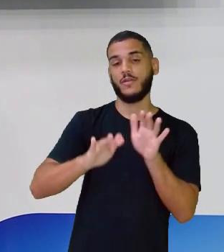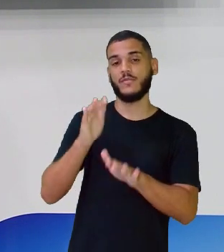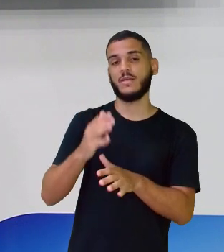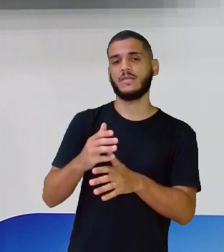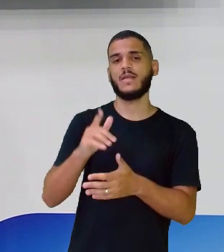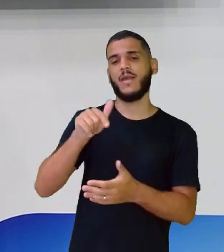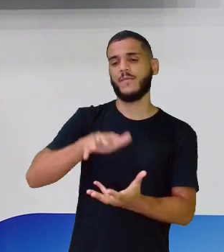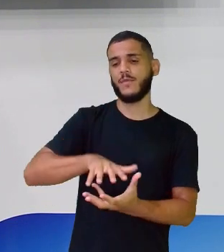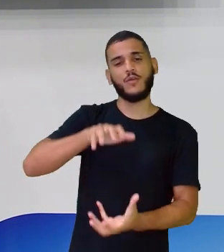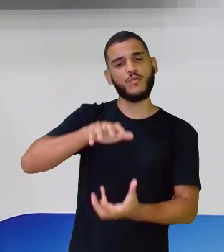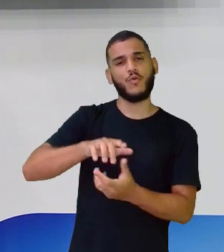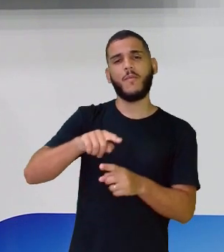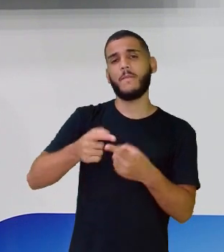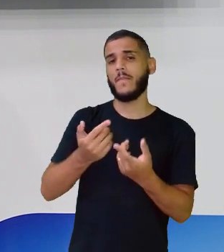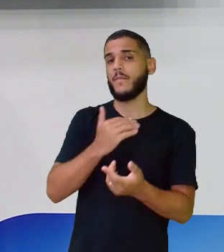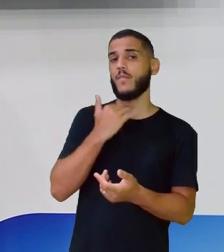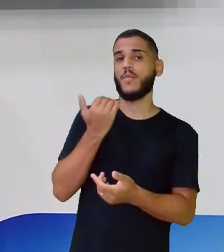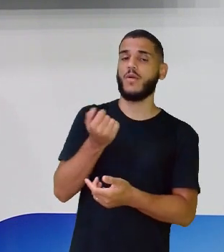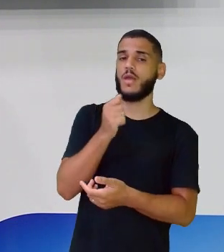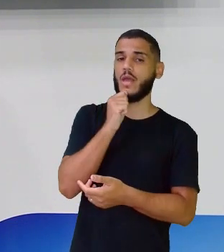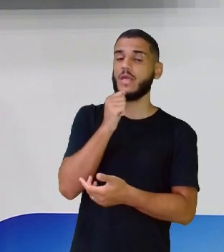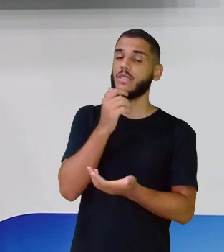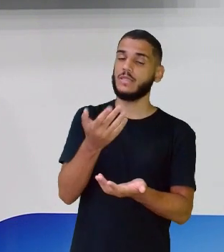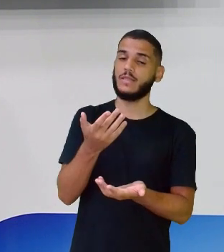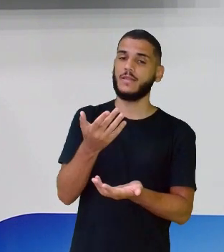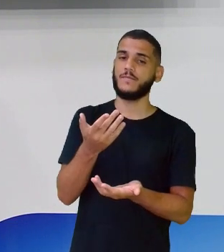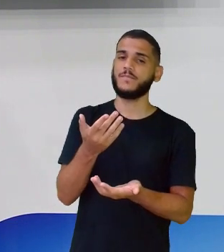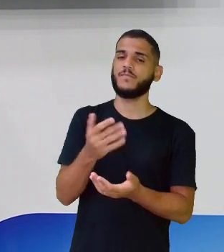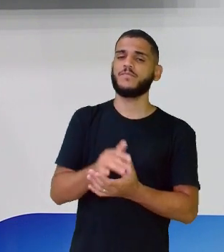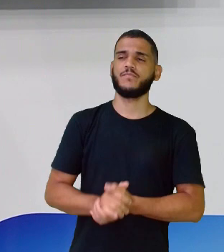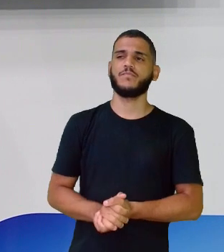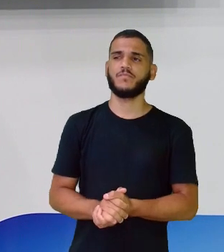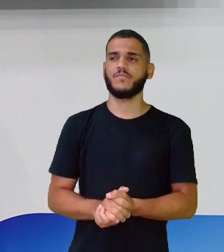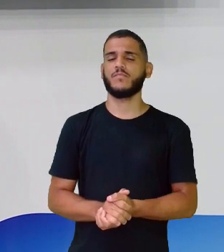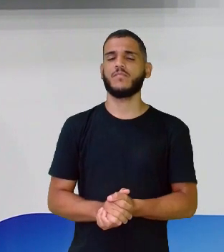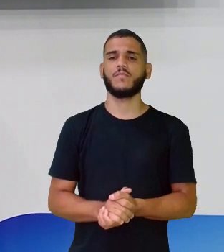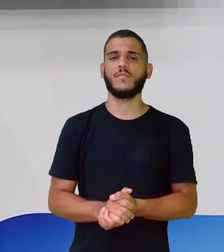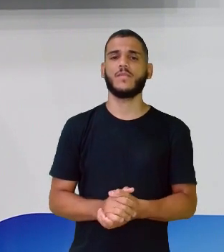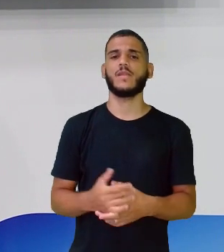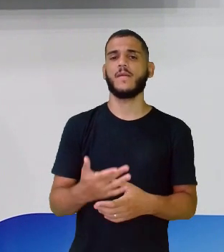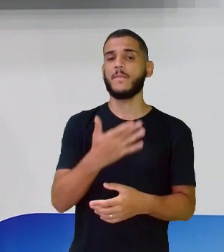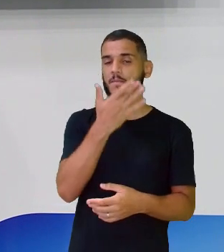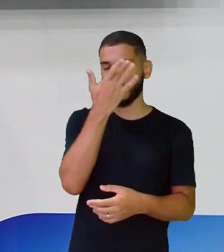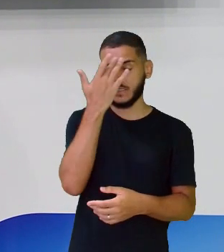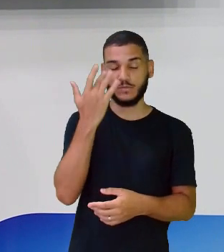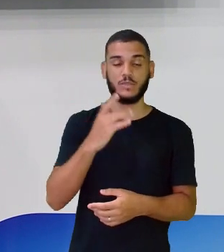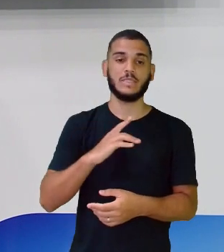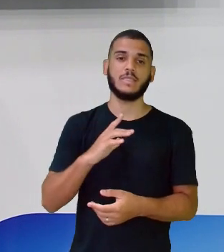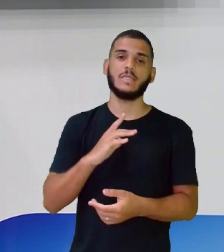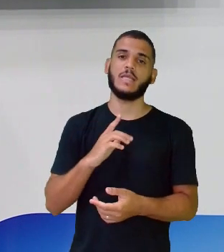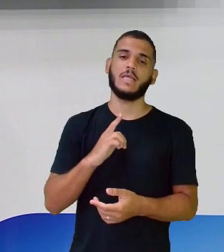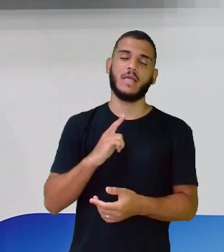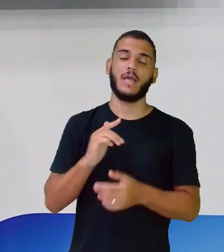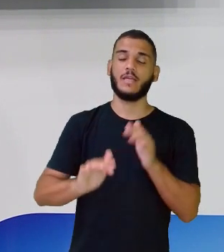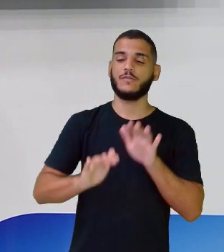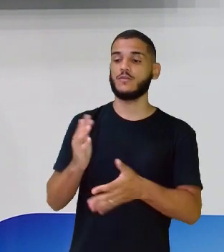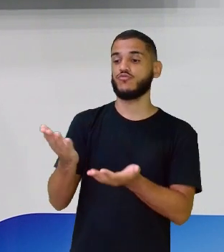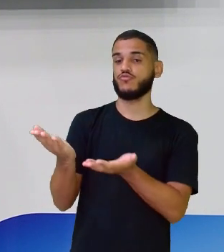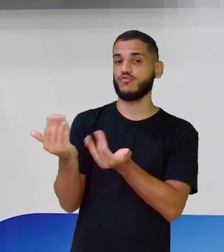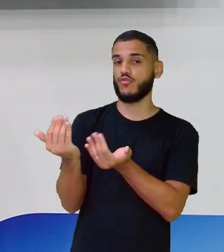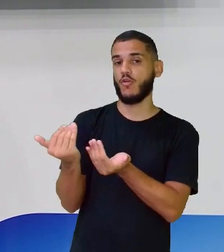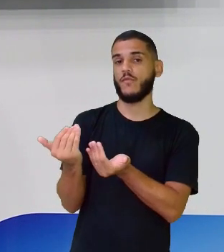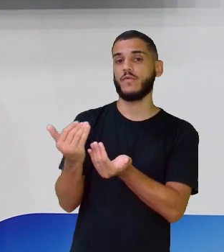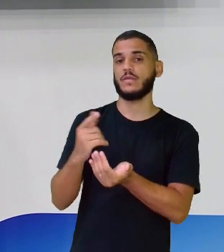Algumas pessoas podem ocorrer de falecerem, ganharem muito sucesso, fazerem muita fama jovens e partirem muito